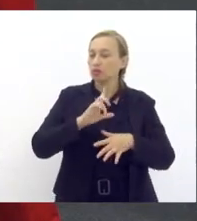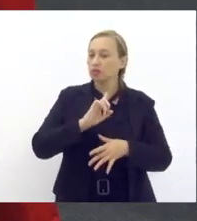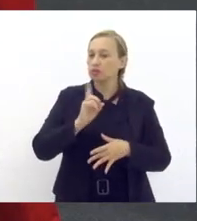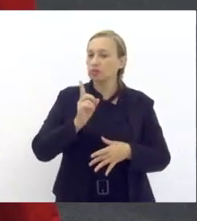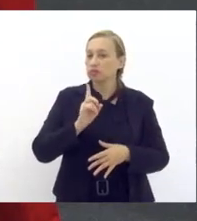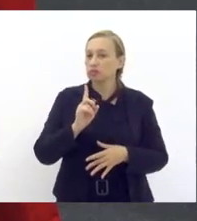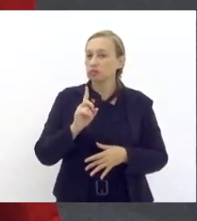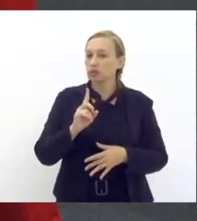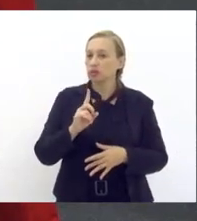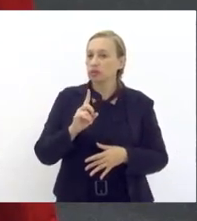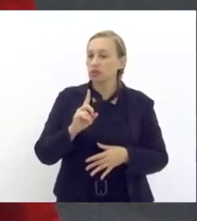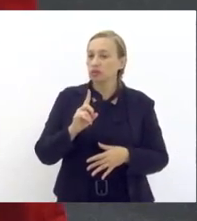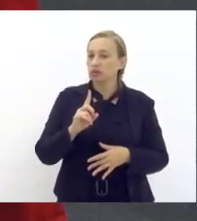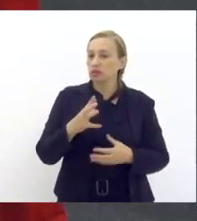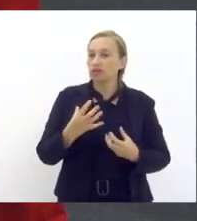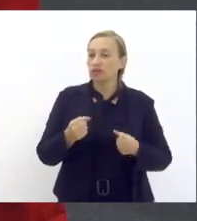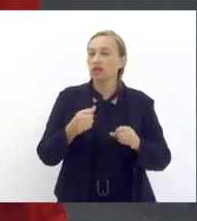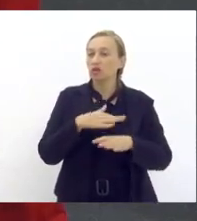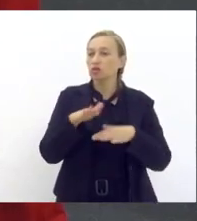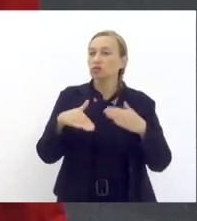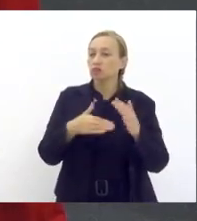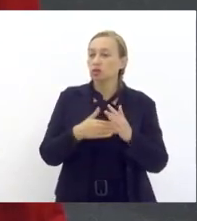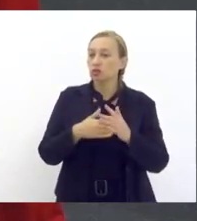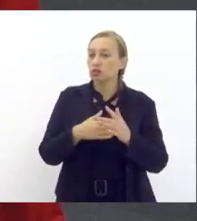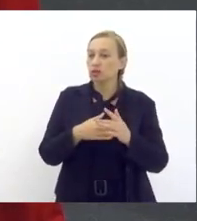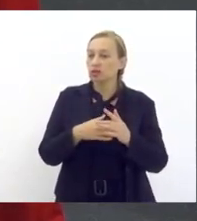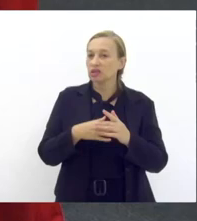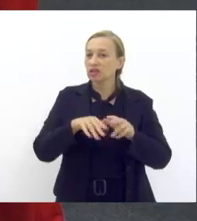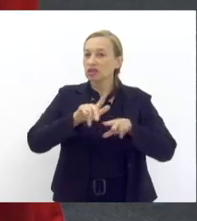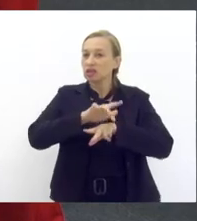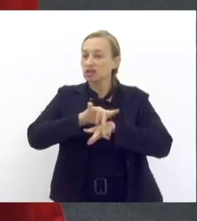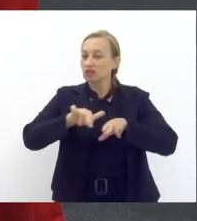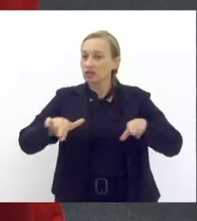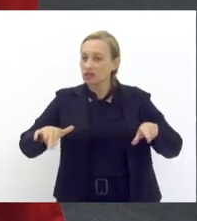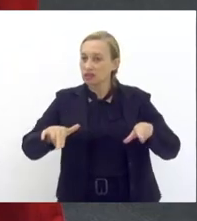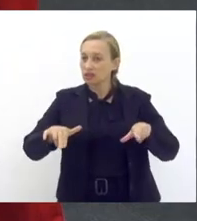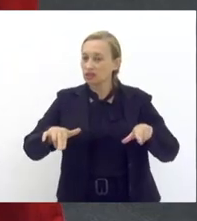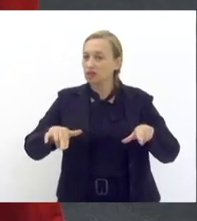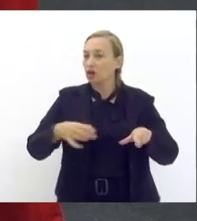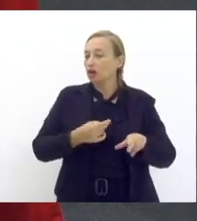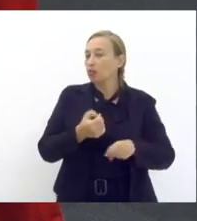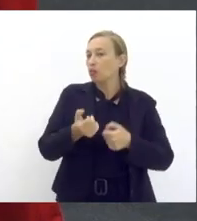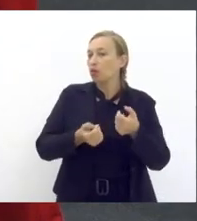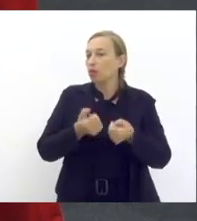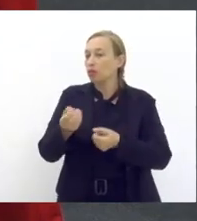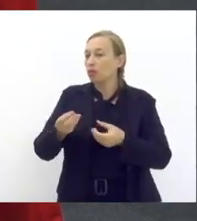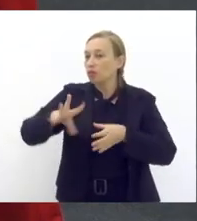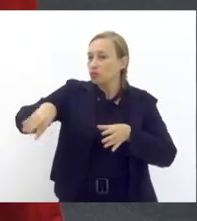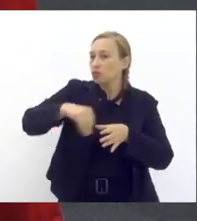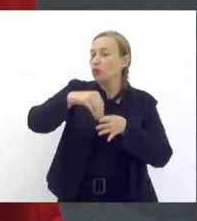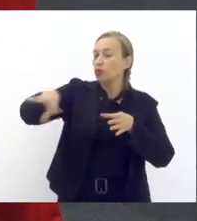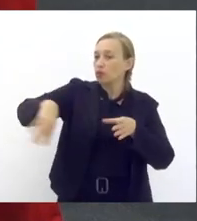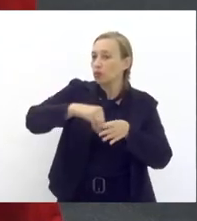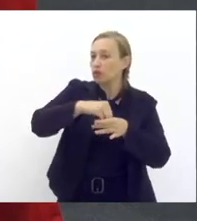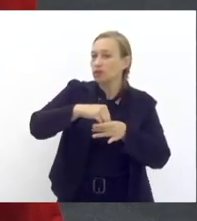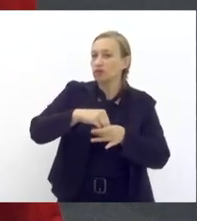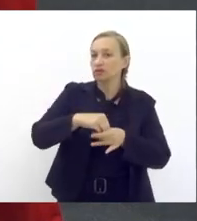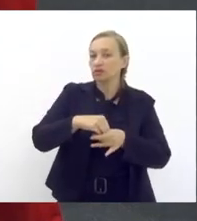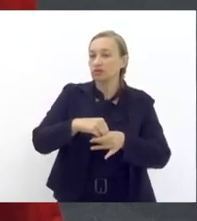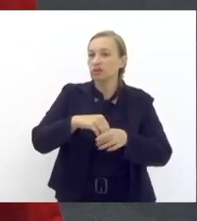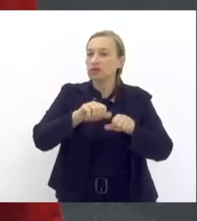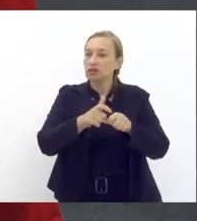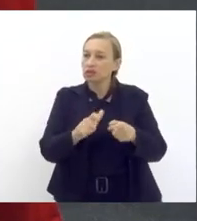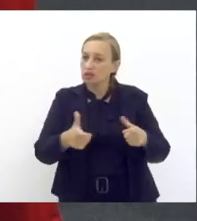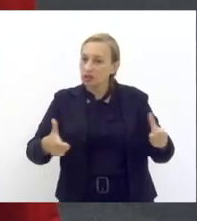estabelecia todas essas siglas e toda essa diversidade que foi sendo, pouco a pouco, incorporada de forma